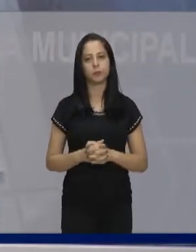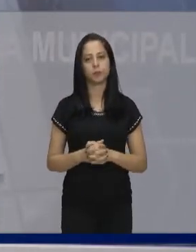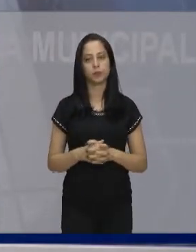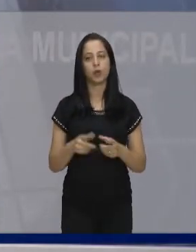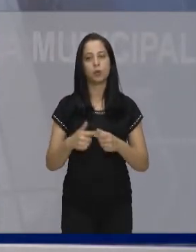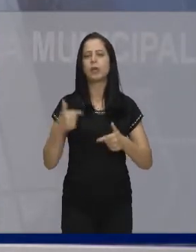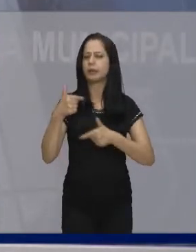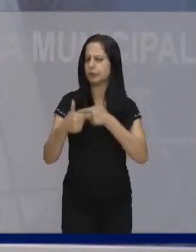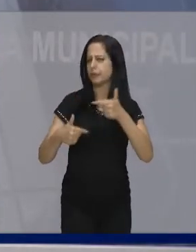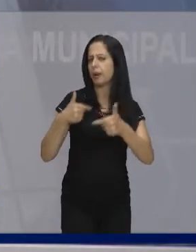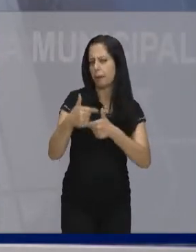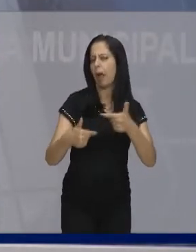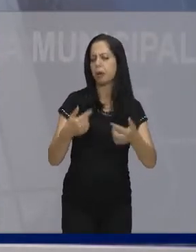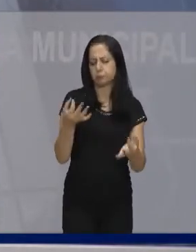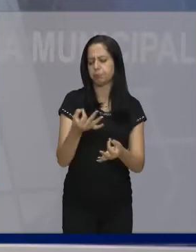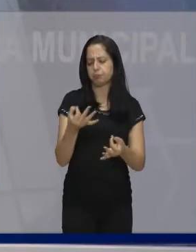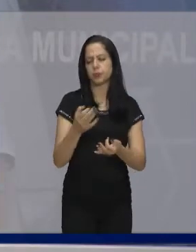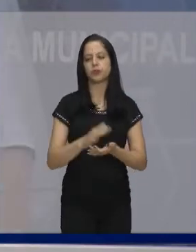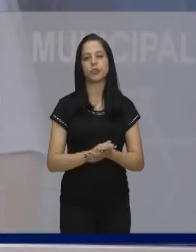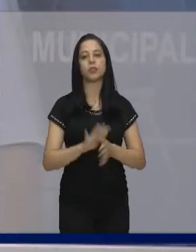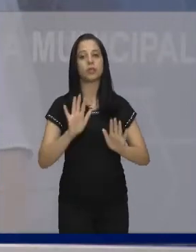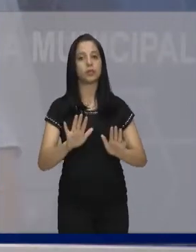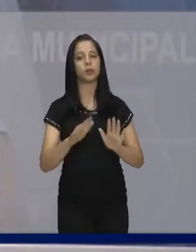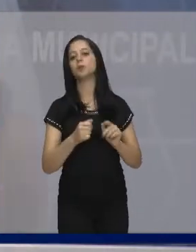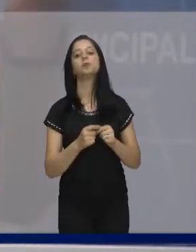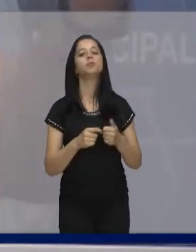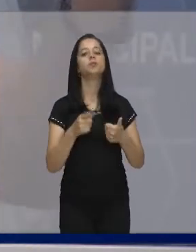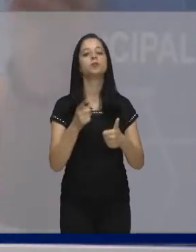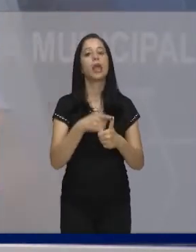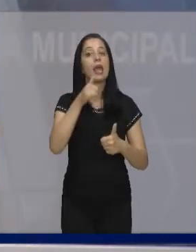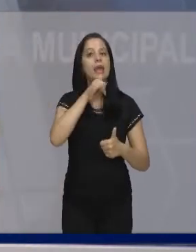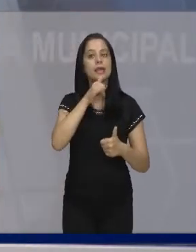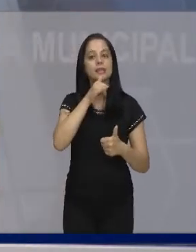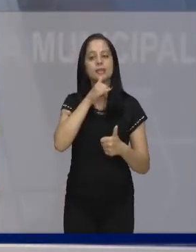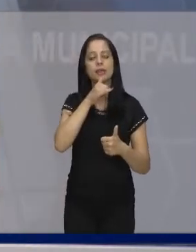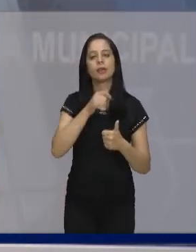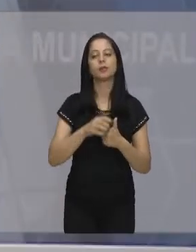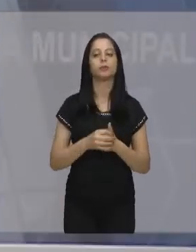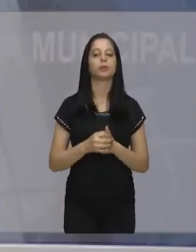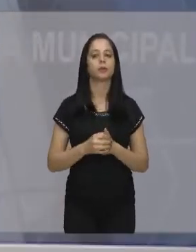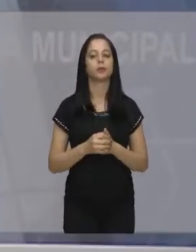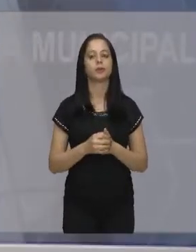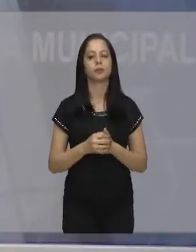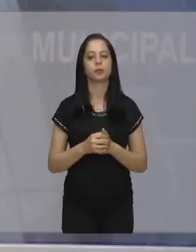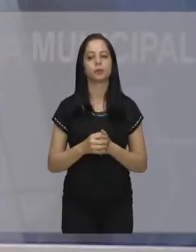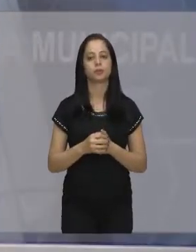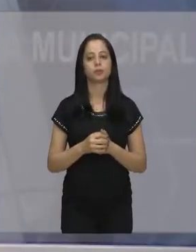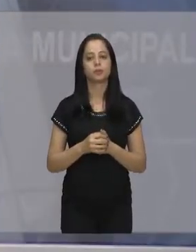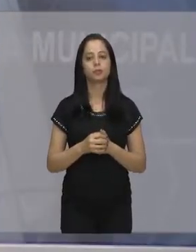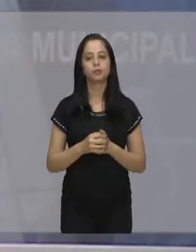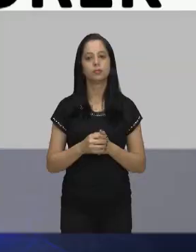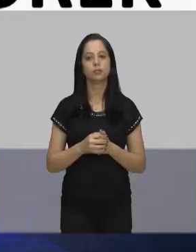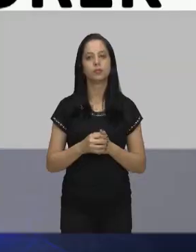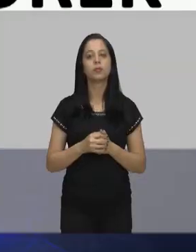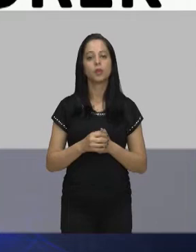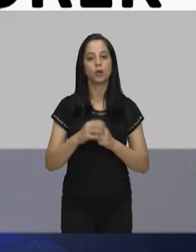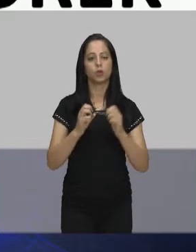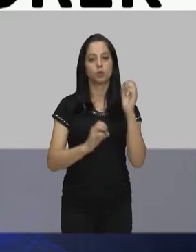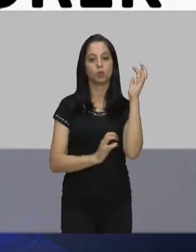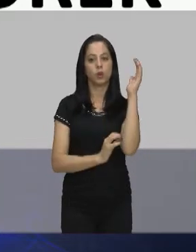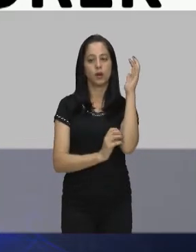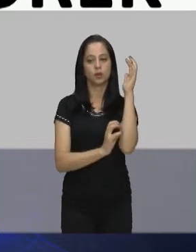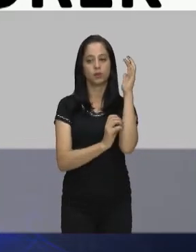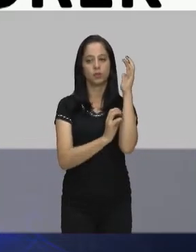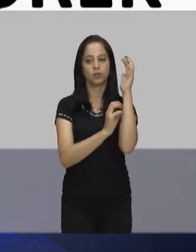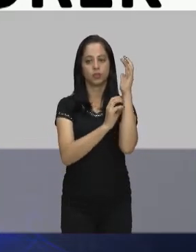desenvolvido, história na nossa cidade. Cito aqui um rápido relato que nós tivemos lá no Parque Vicentina Aranha.